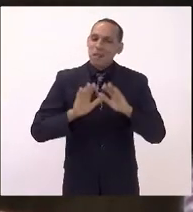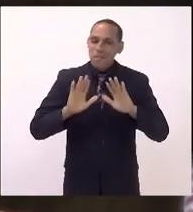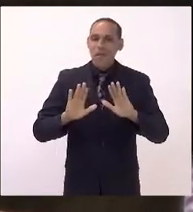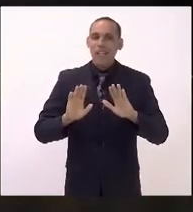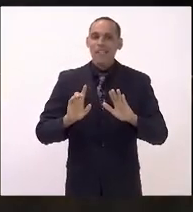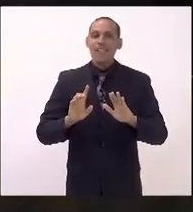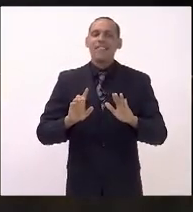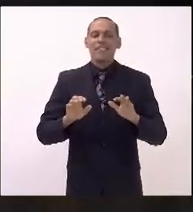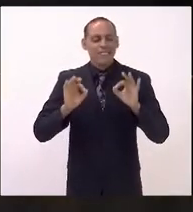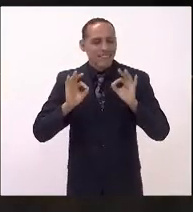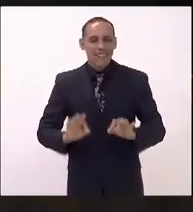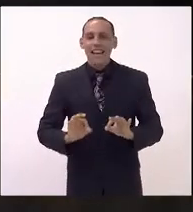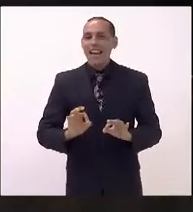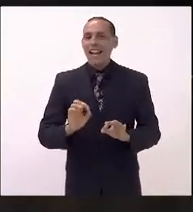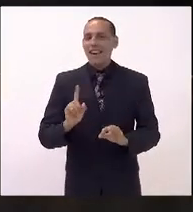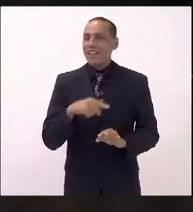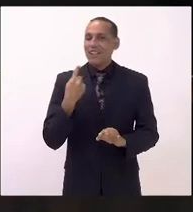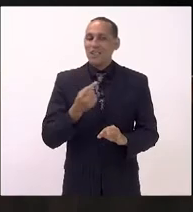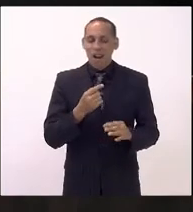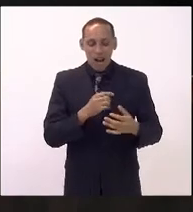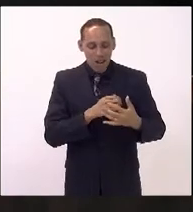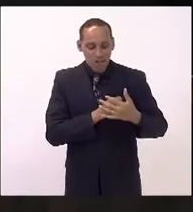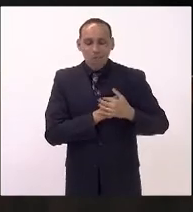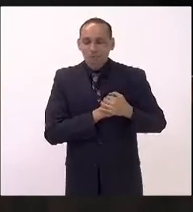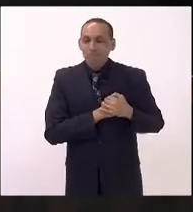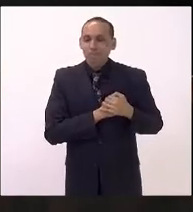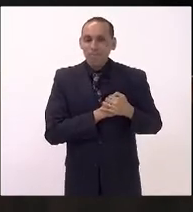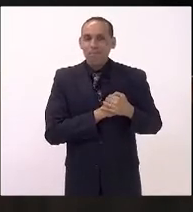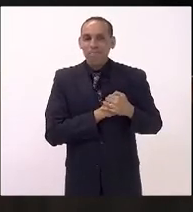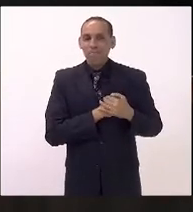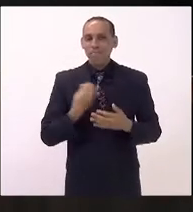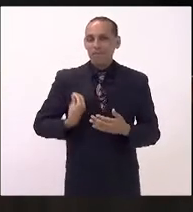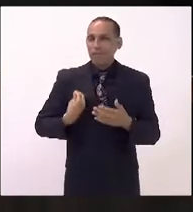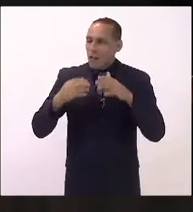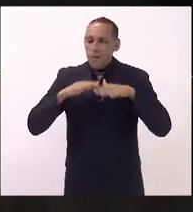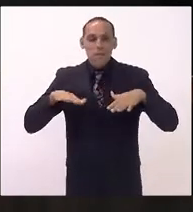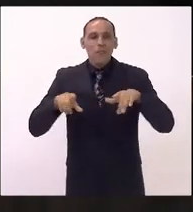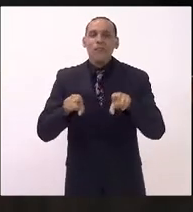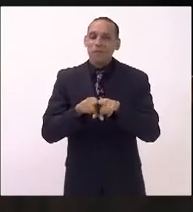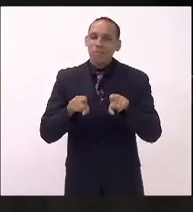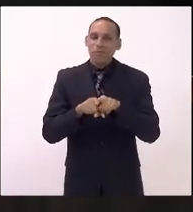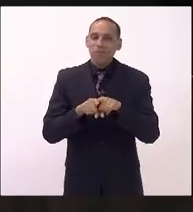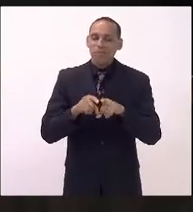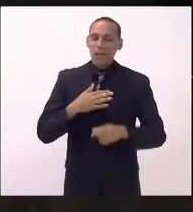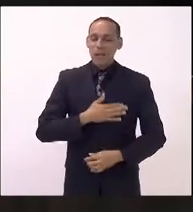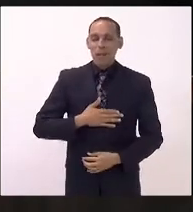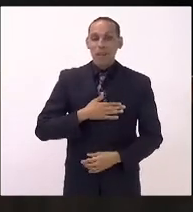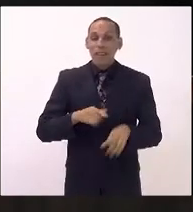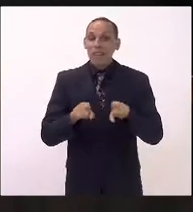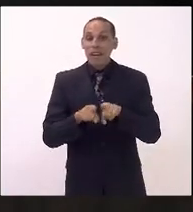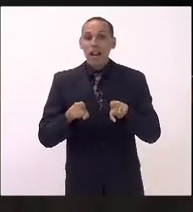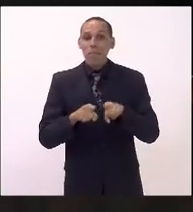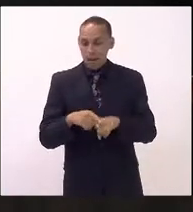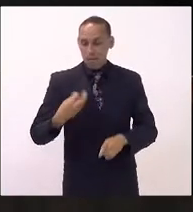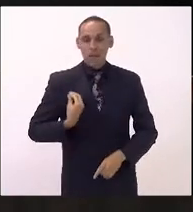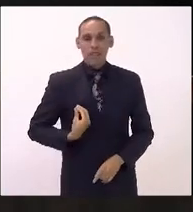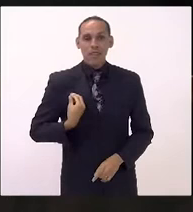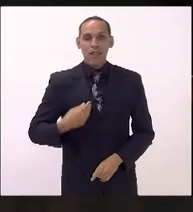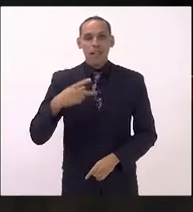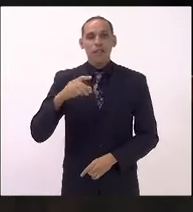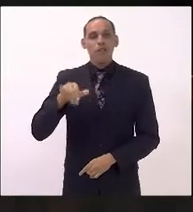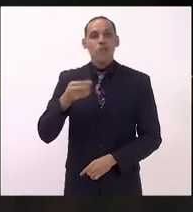está, sem dúvida nenhuma, no nosso coração e de todos os presentes. Quero também registrar a presença de João